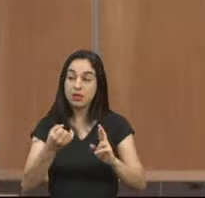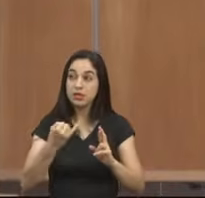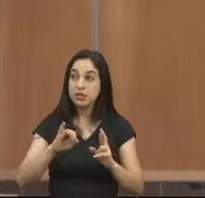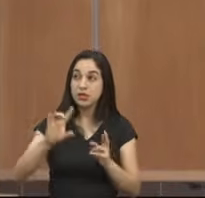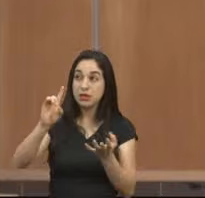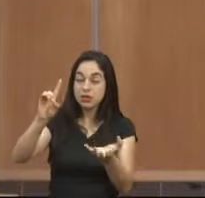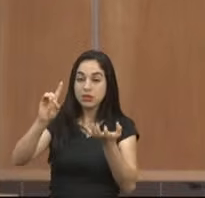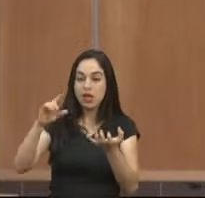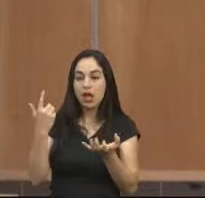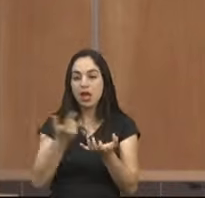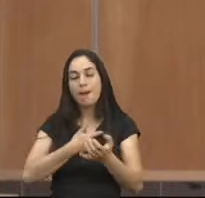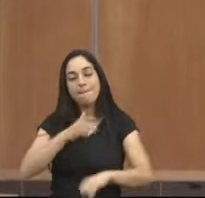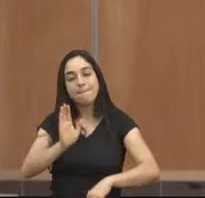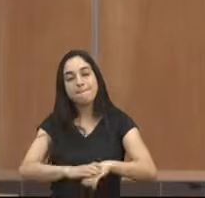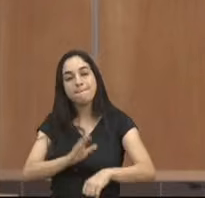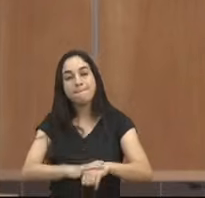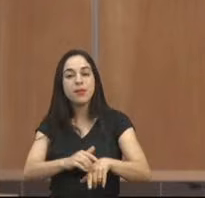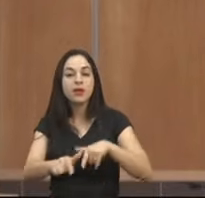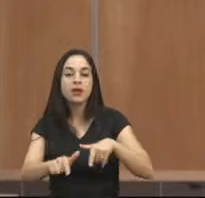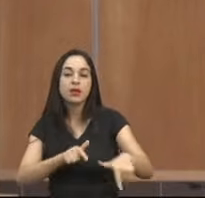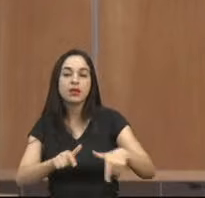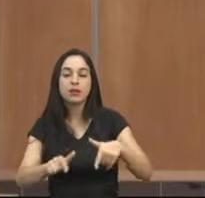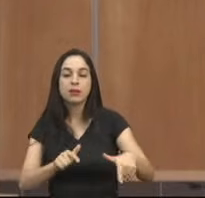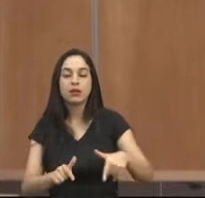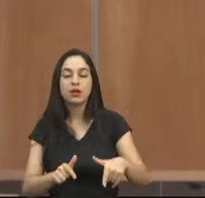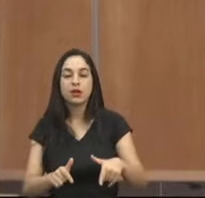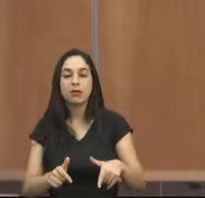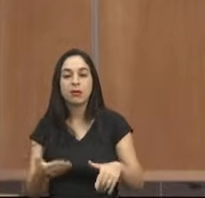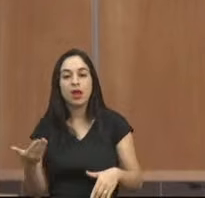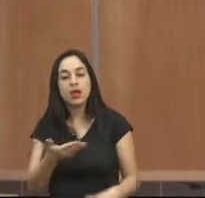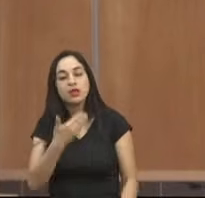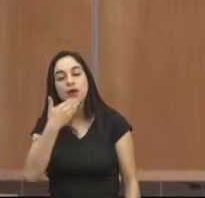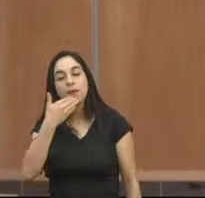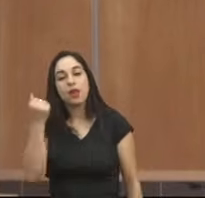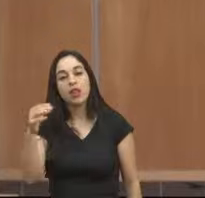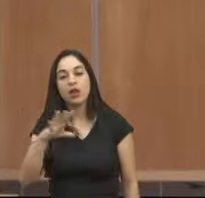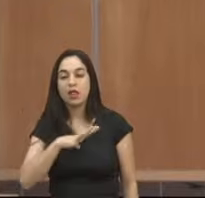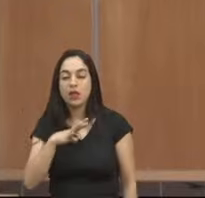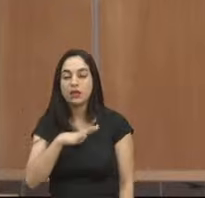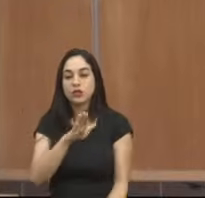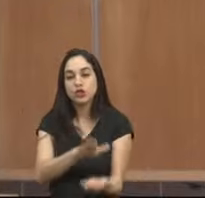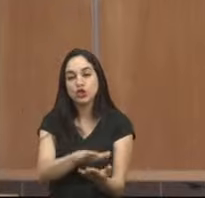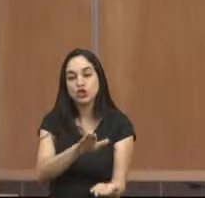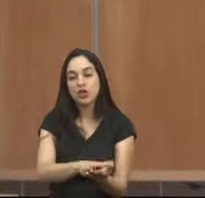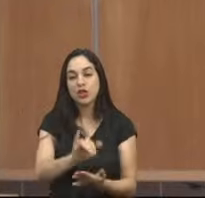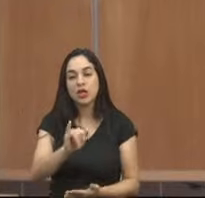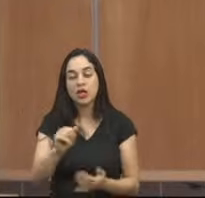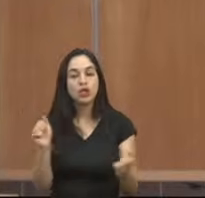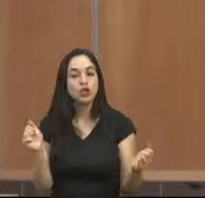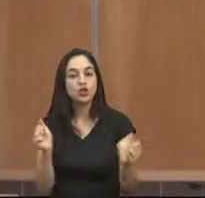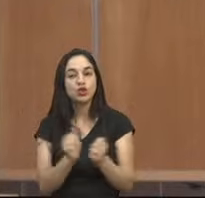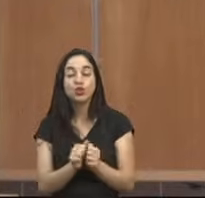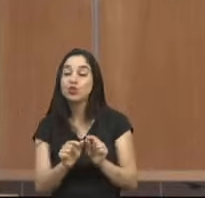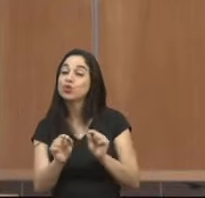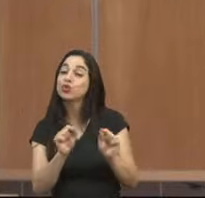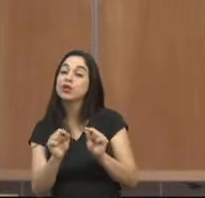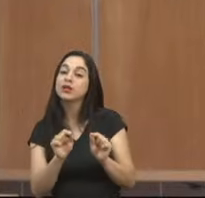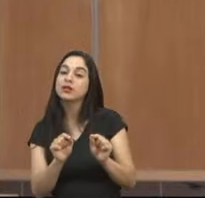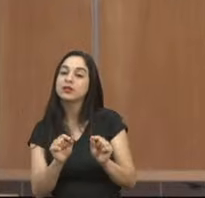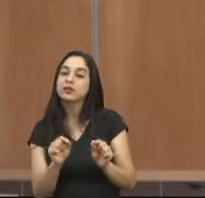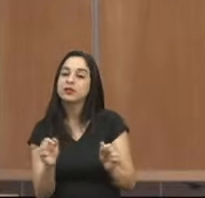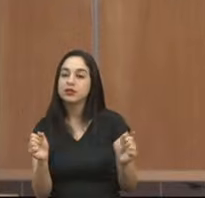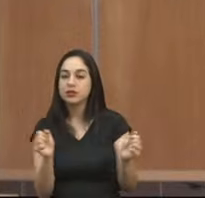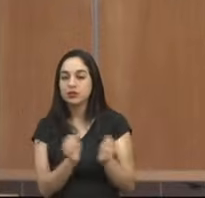saúde, a gente vai trabalhar para essa melhora da cidade de Jacareí, junto com quem? O